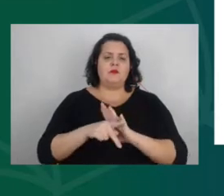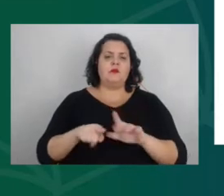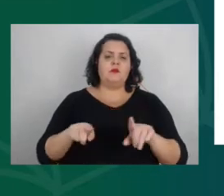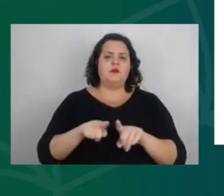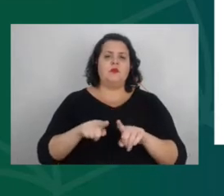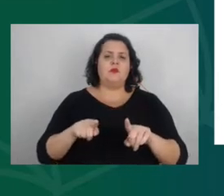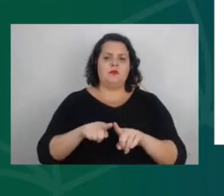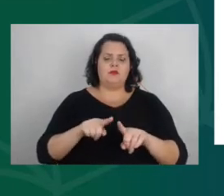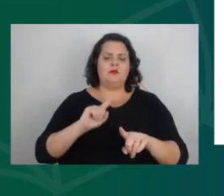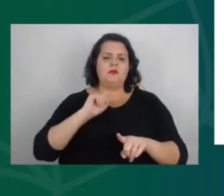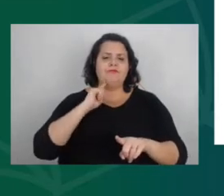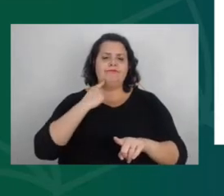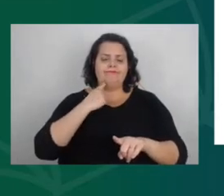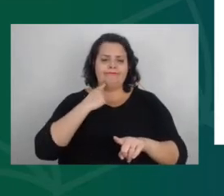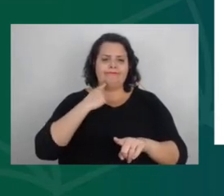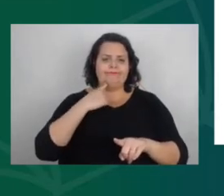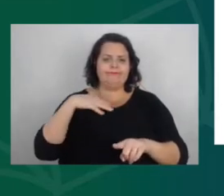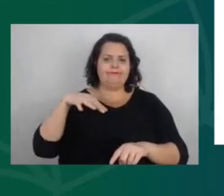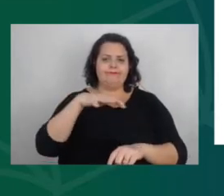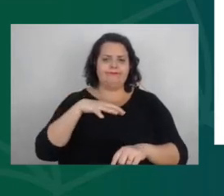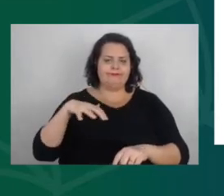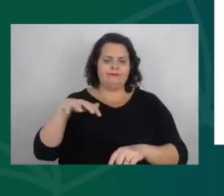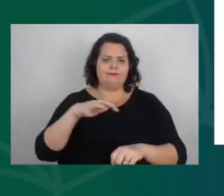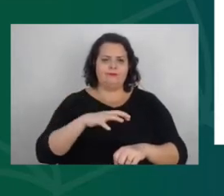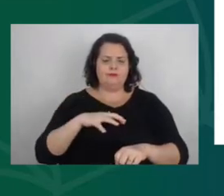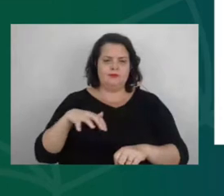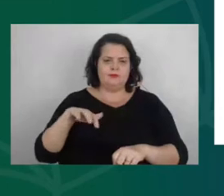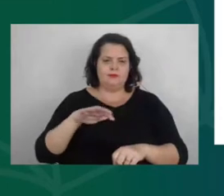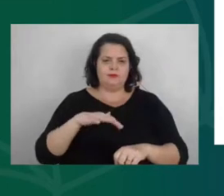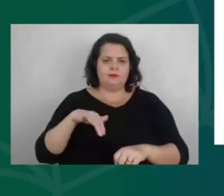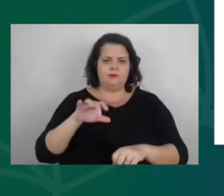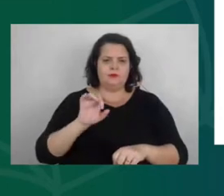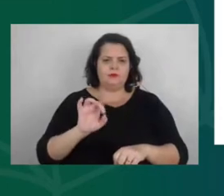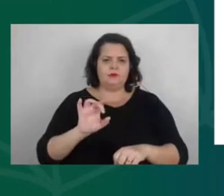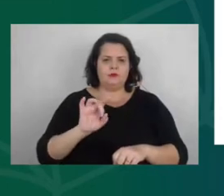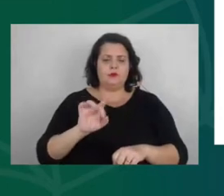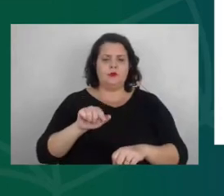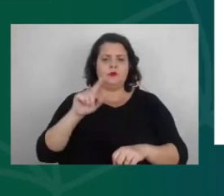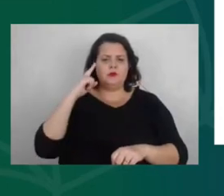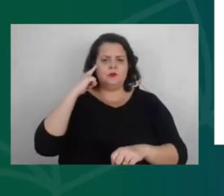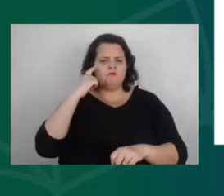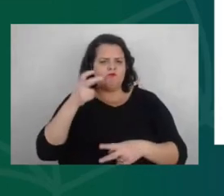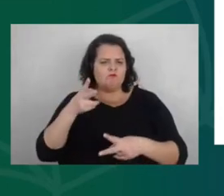consequências desses acidentes. Mas só para dar uma ideia, né,